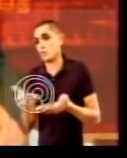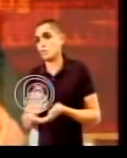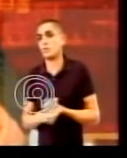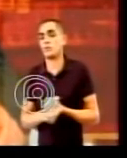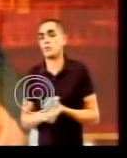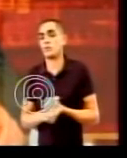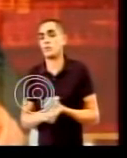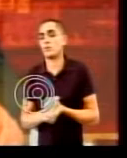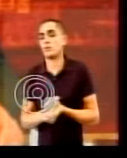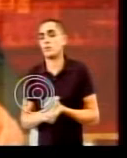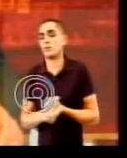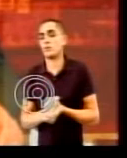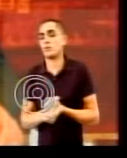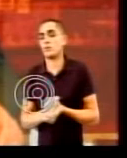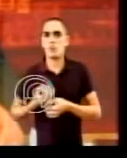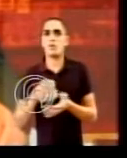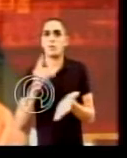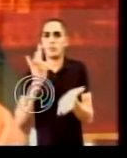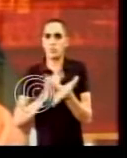Sobre notificações,